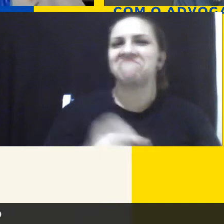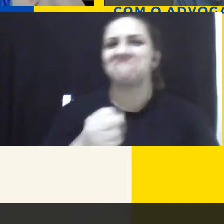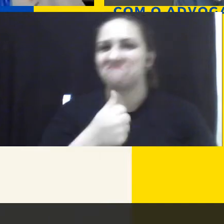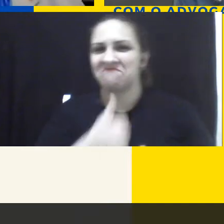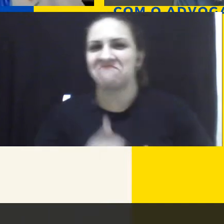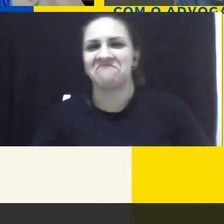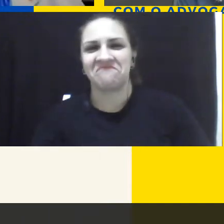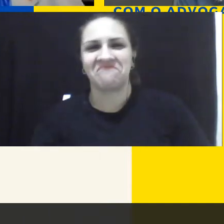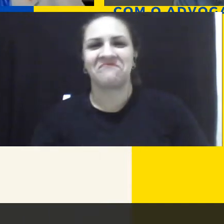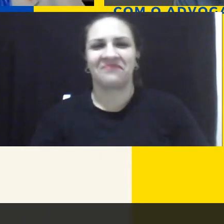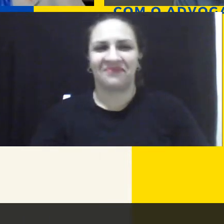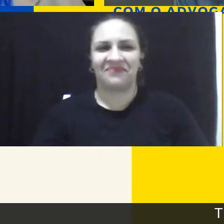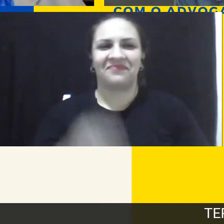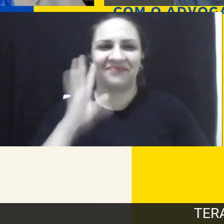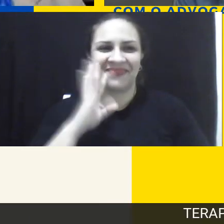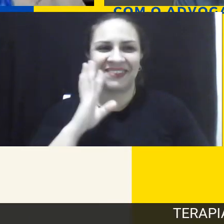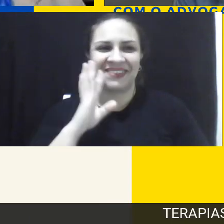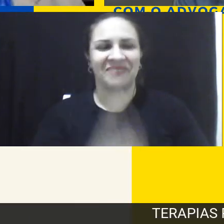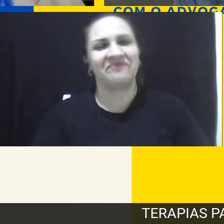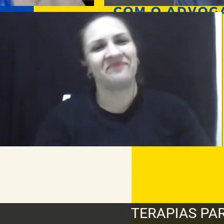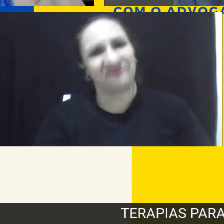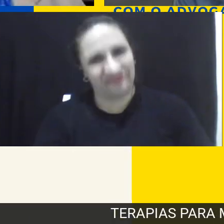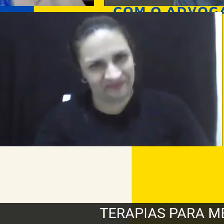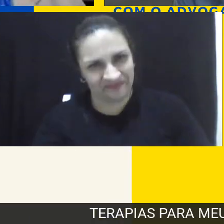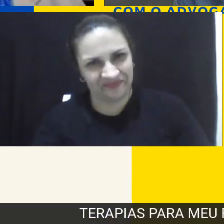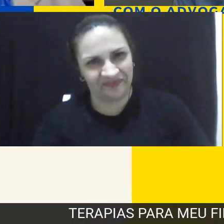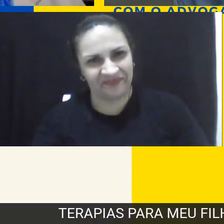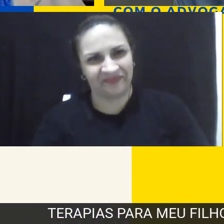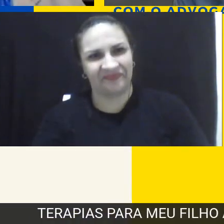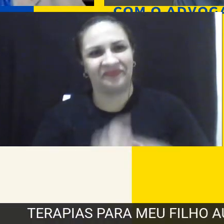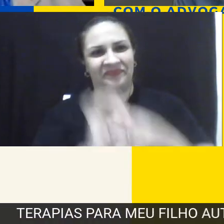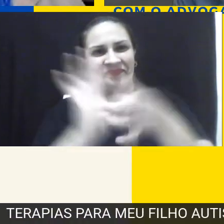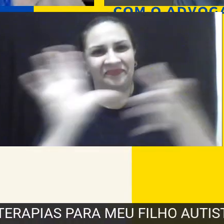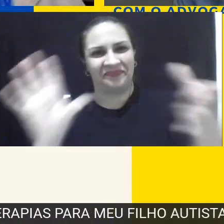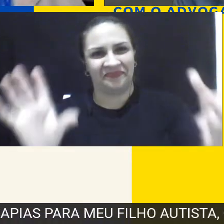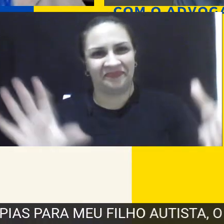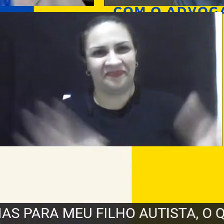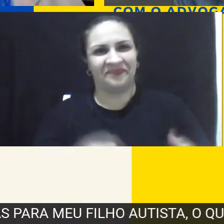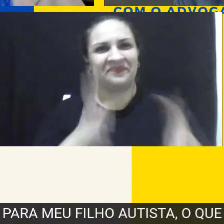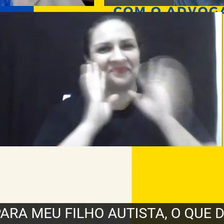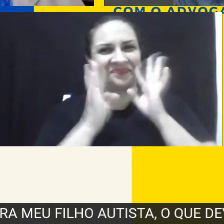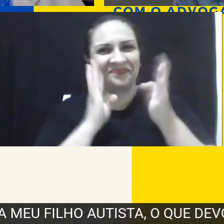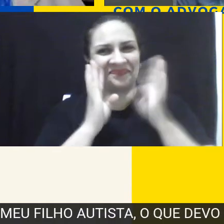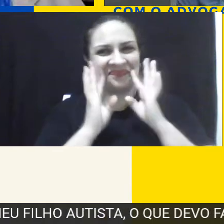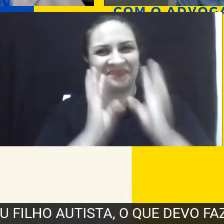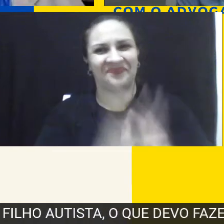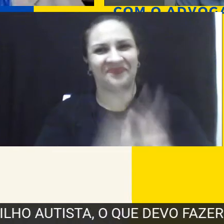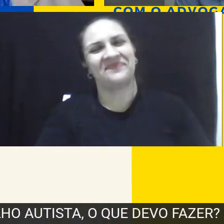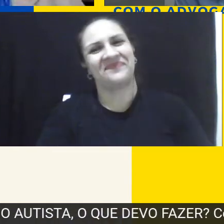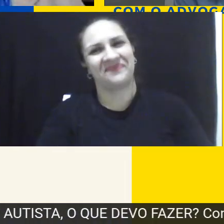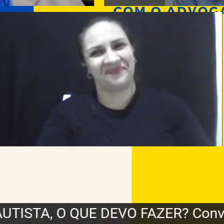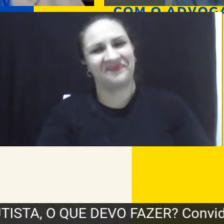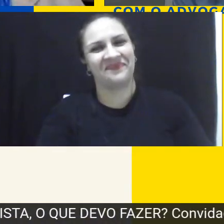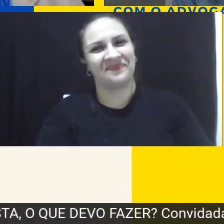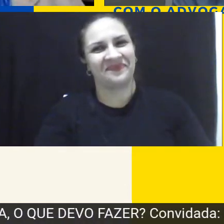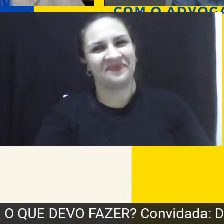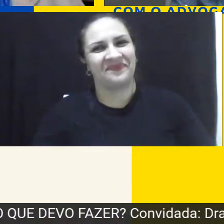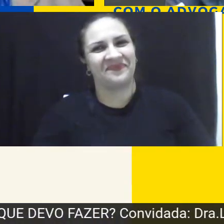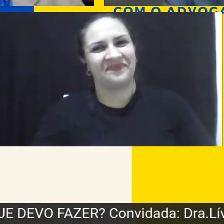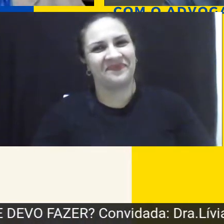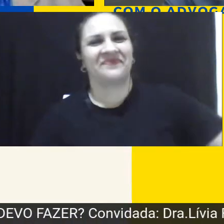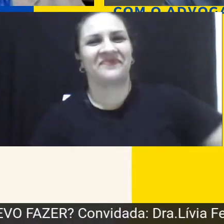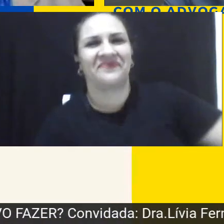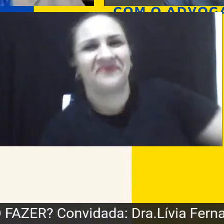sobre autismo, bem legais. Nós vamos até disponibilizar na nossa página também, para o Bem pessoal legal, se